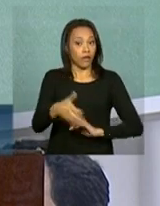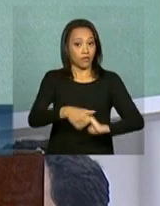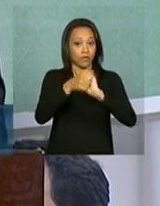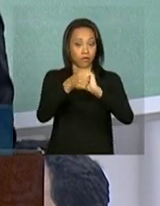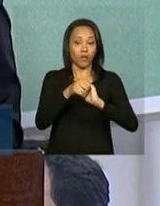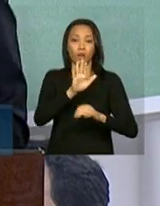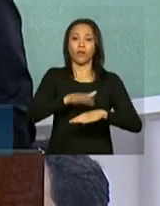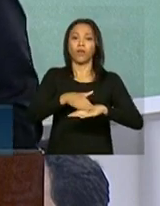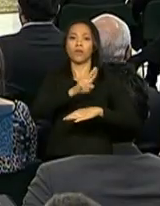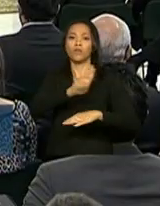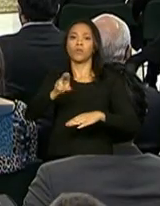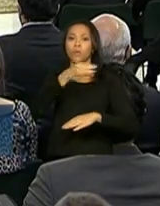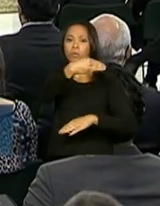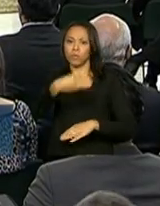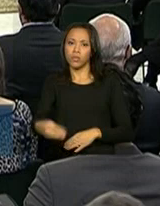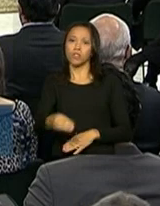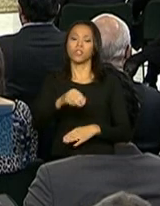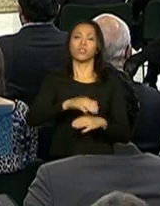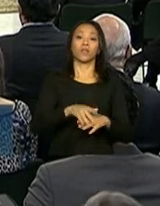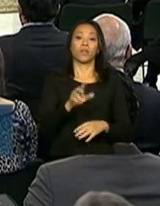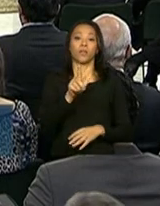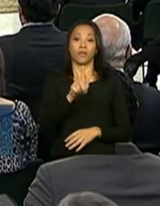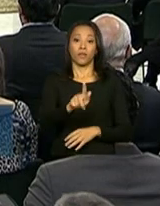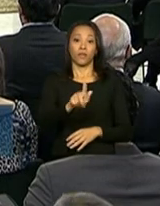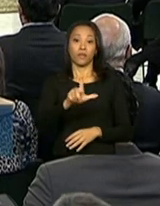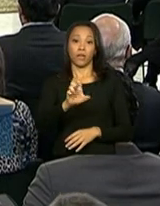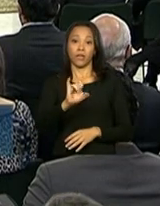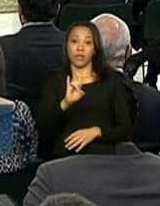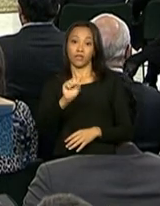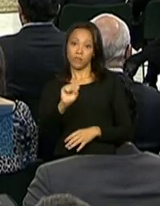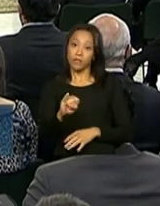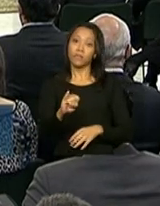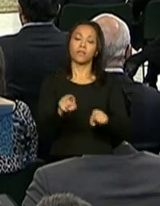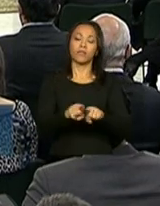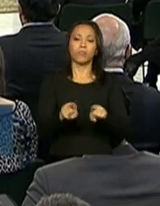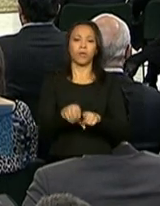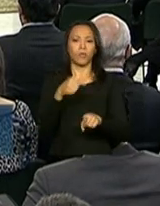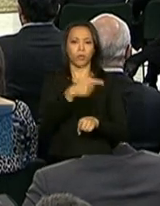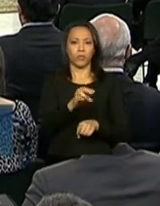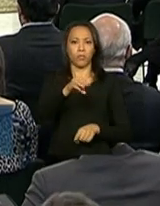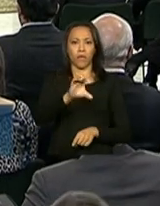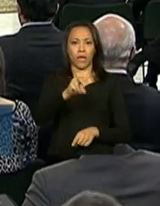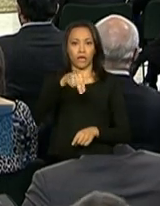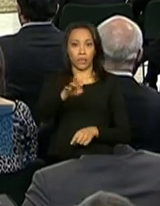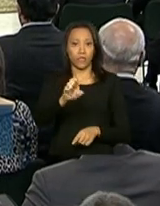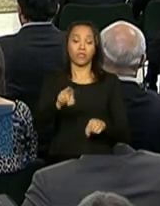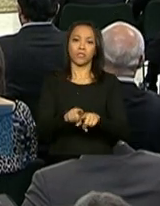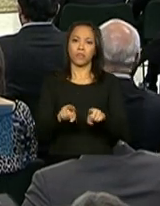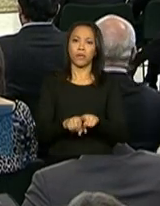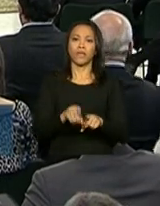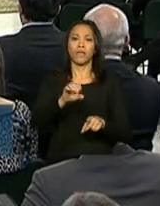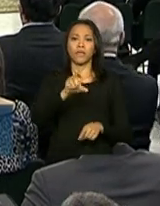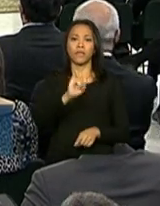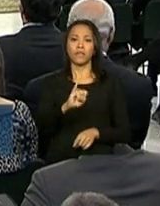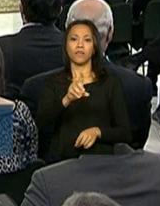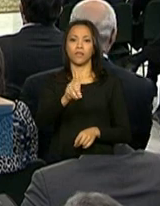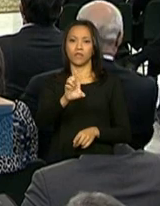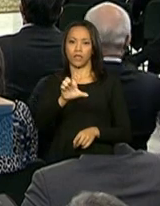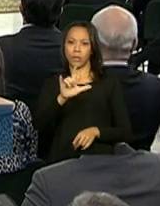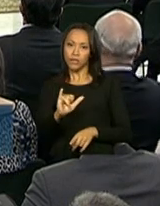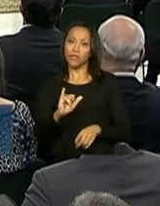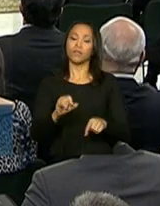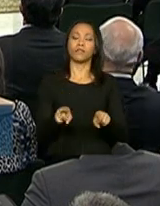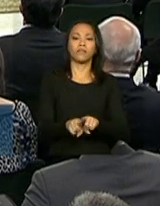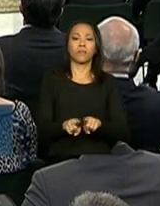ministra Gleisi Hoffmann, em nome do ministro Aloysio Mercadante, em nome da ministra Delis Salvati, em